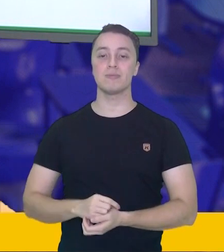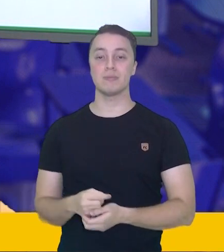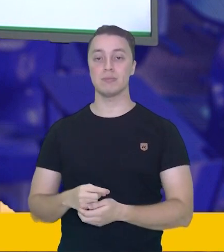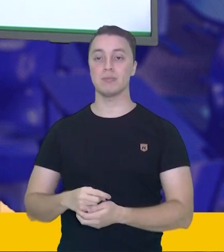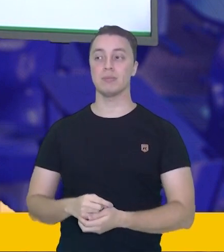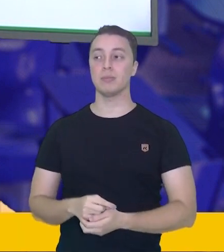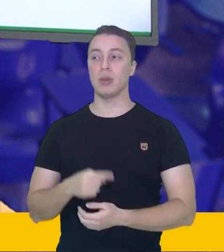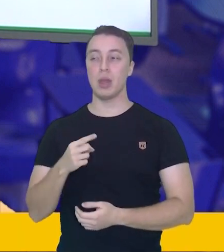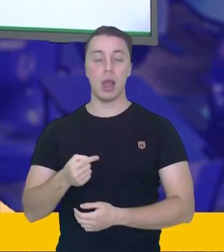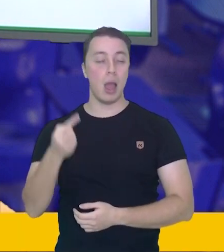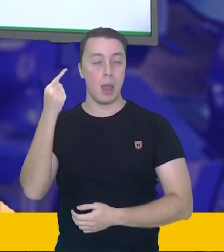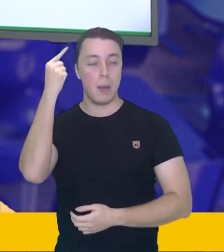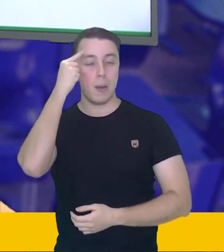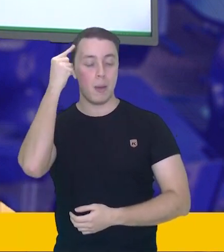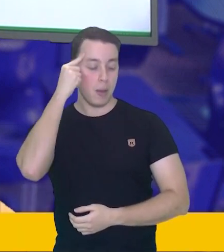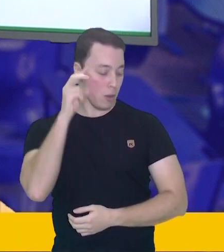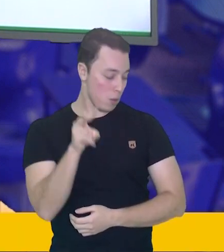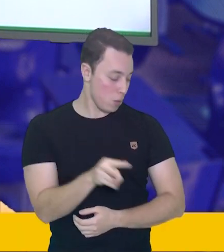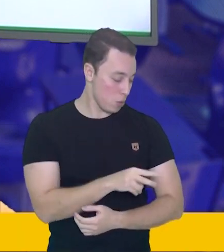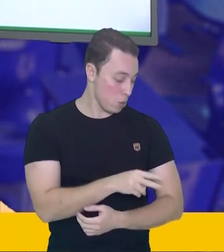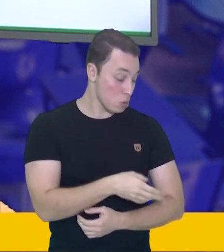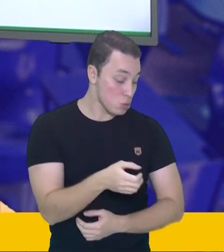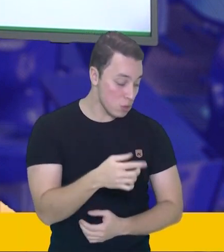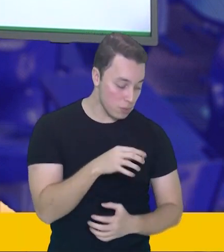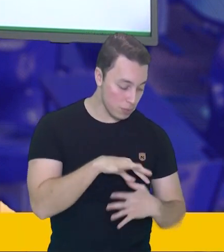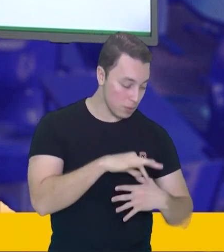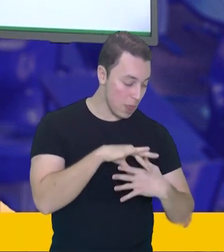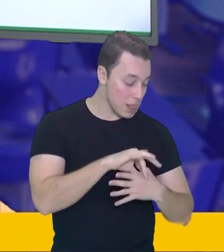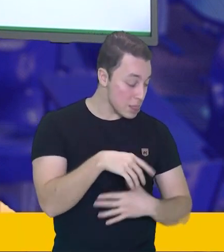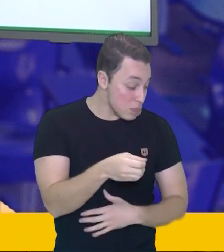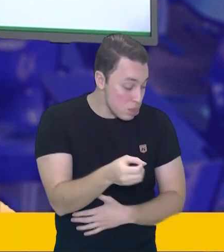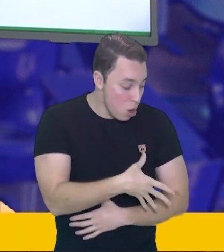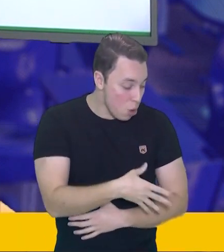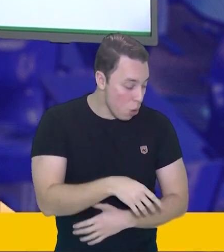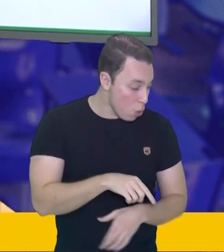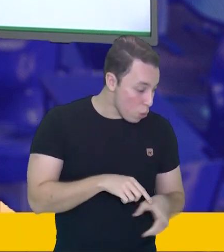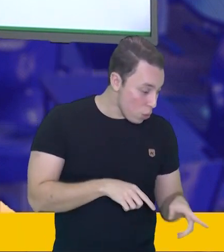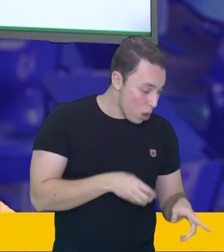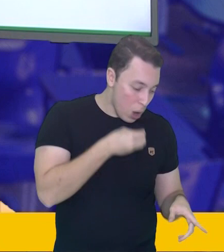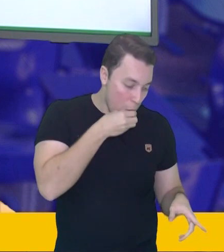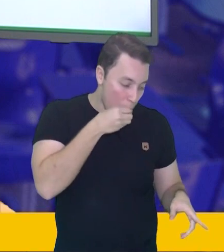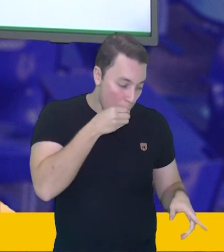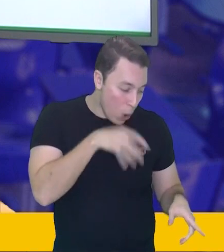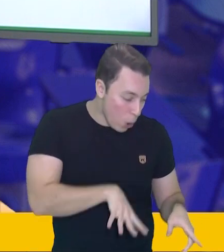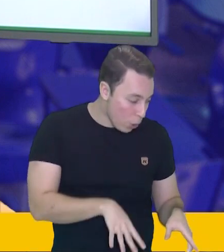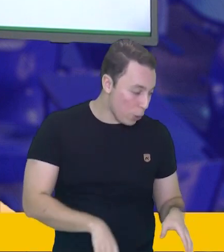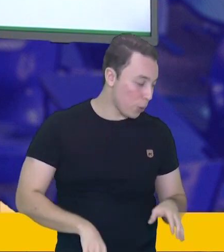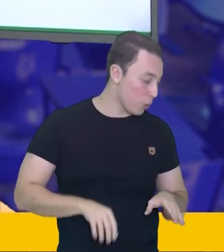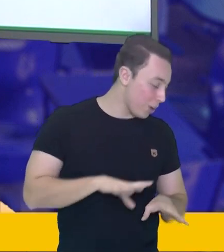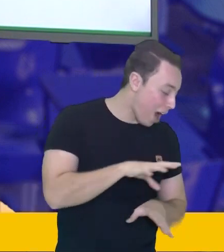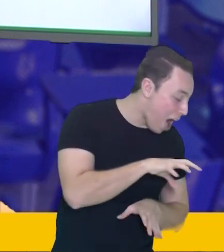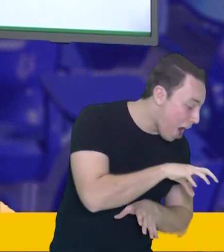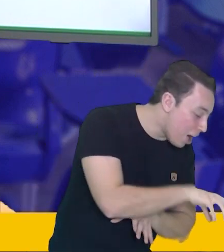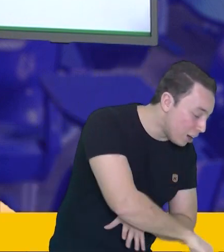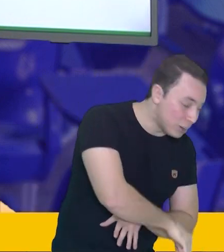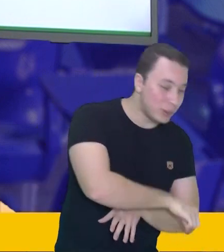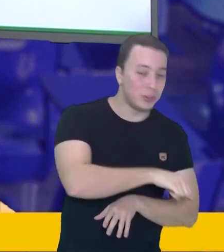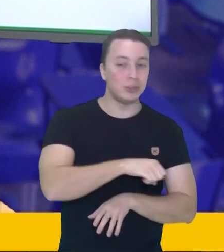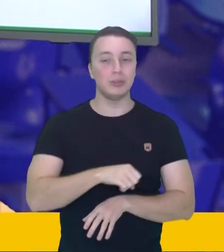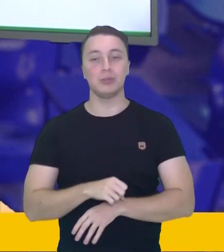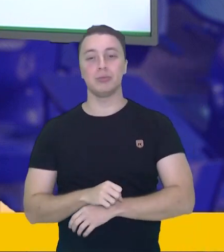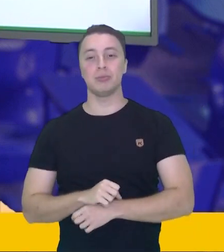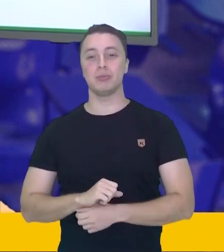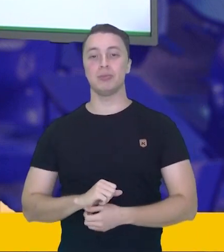Pensando que havia na água um novo pedaço de carne, soltou o que carregava para apanhar o